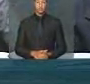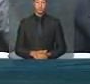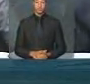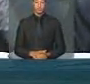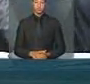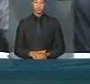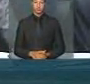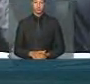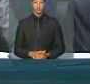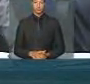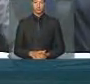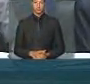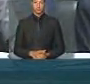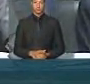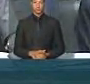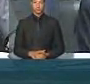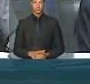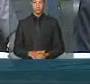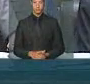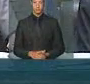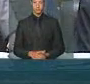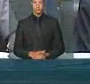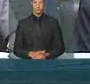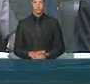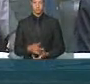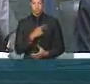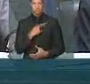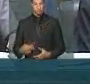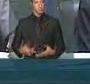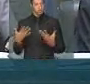bora presidente presidente vamos